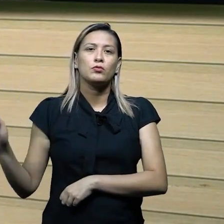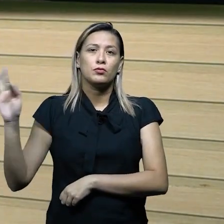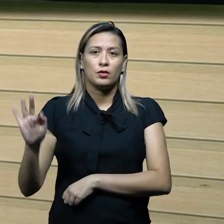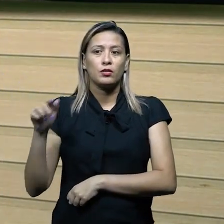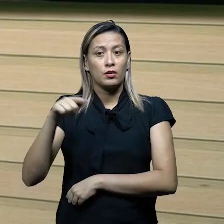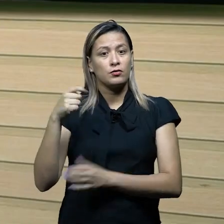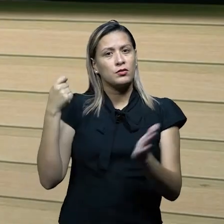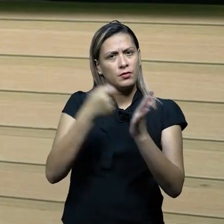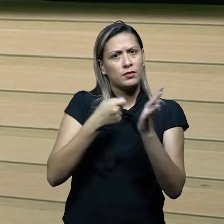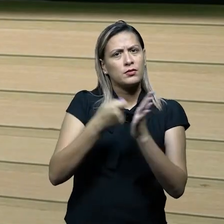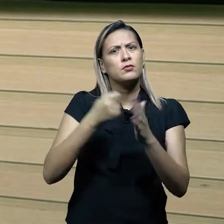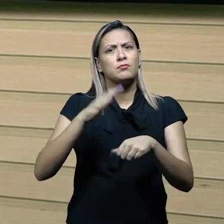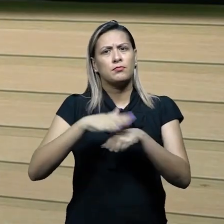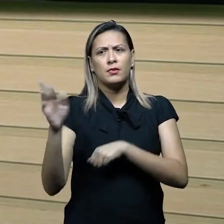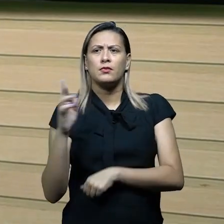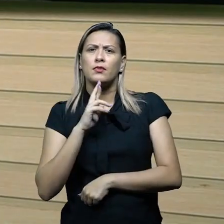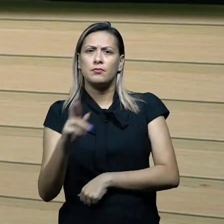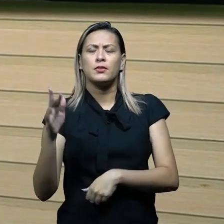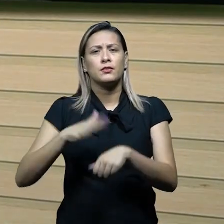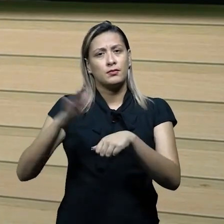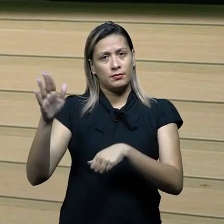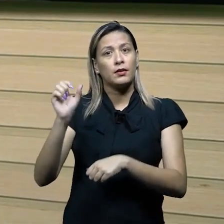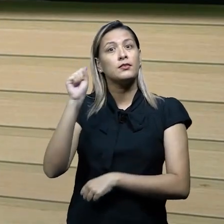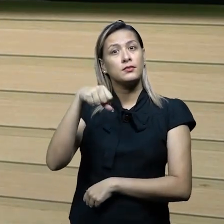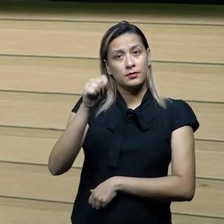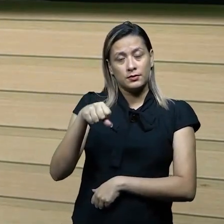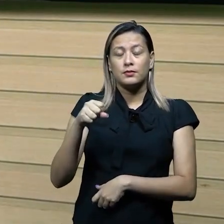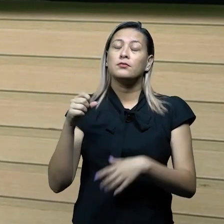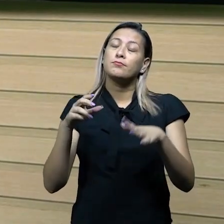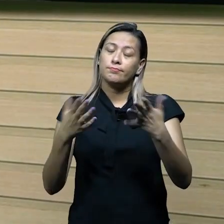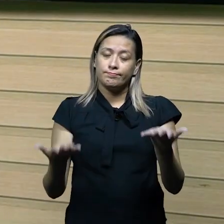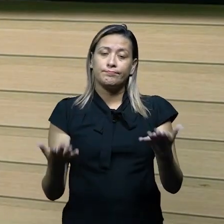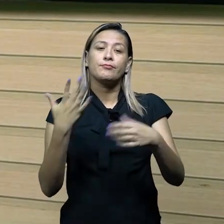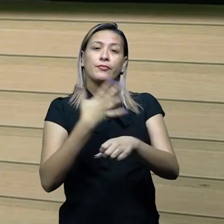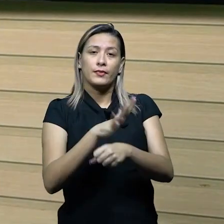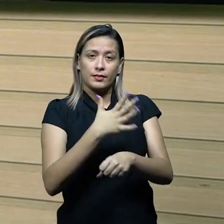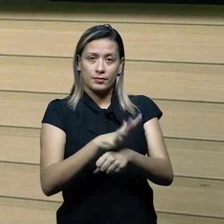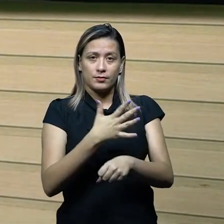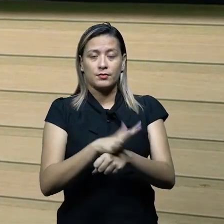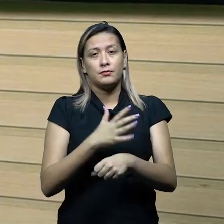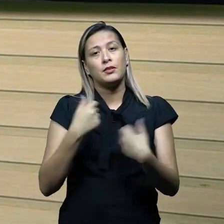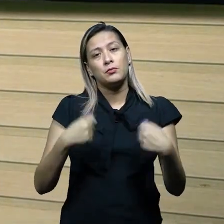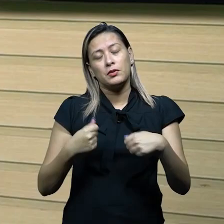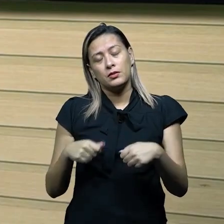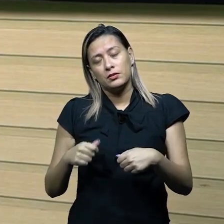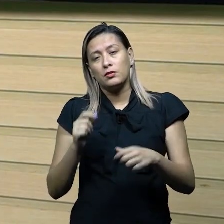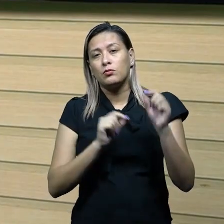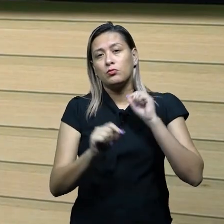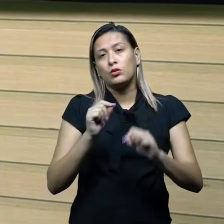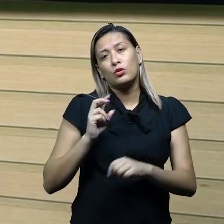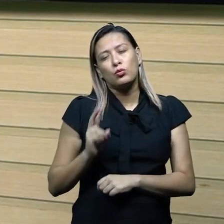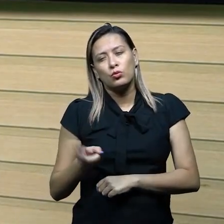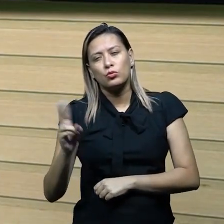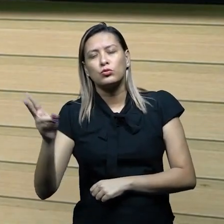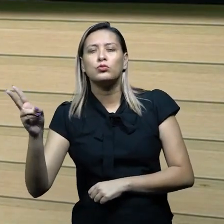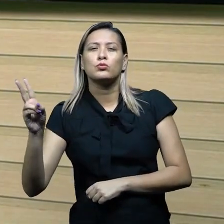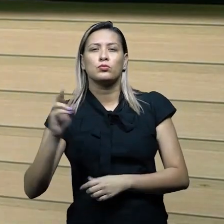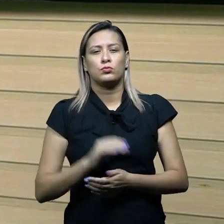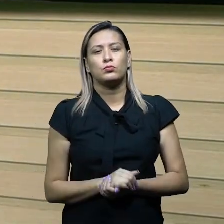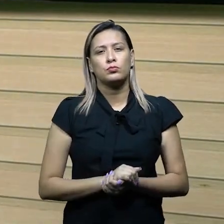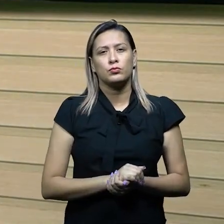não vai te trazer mais resultados? Vai. Então isso é o treinamento. E o treinamento ele tem que ser contínuo,